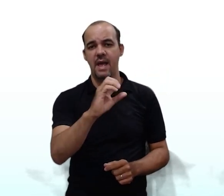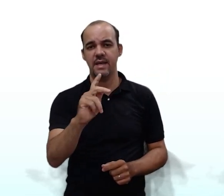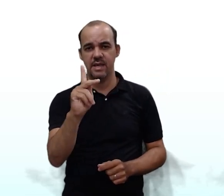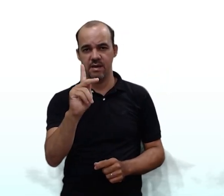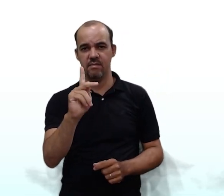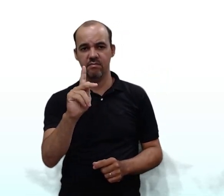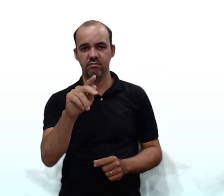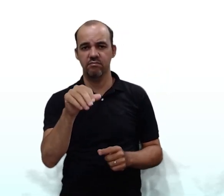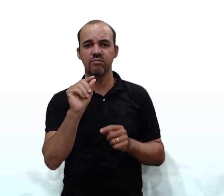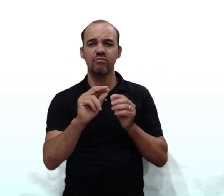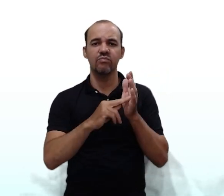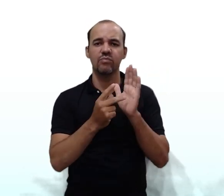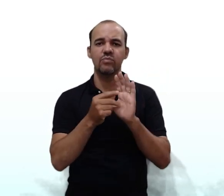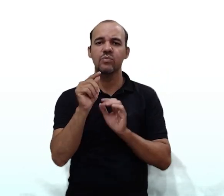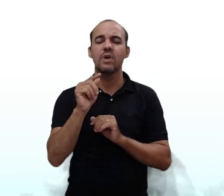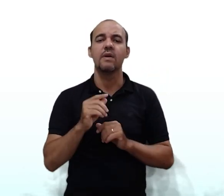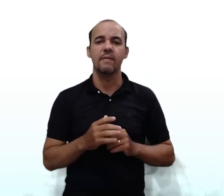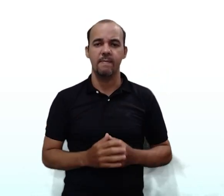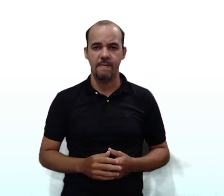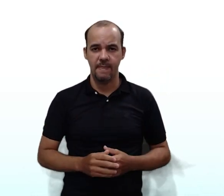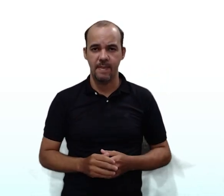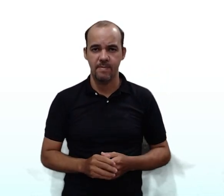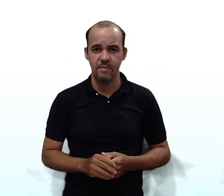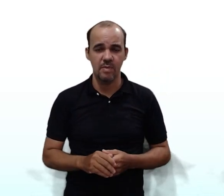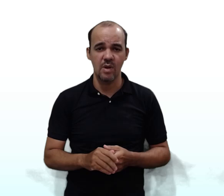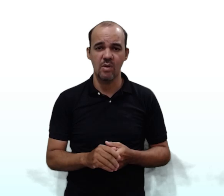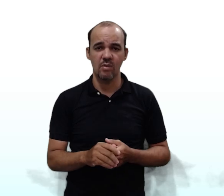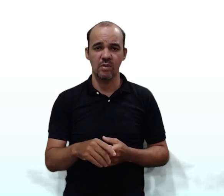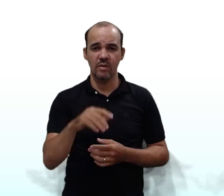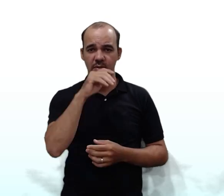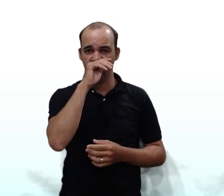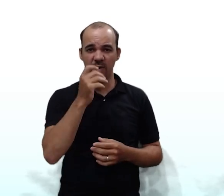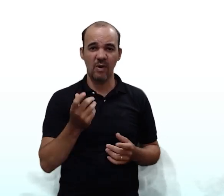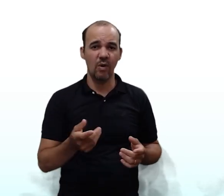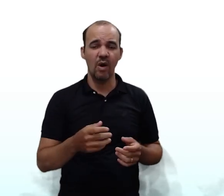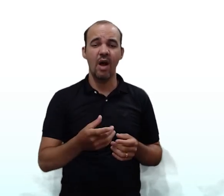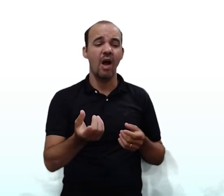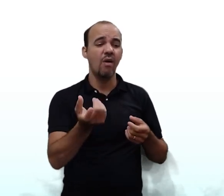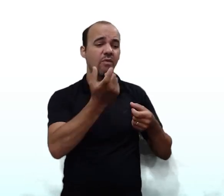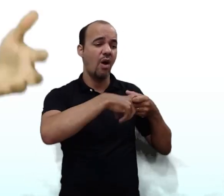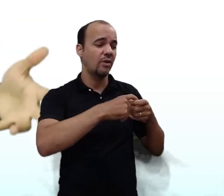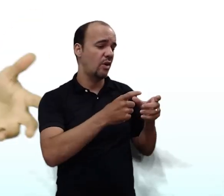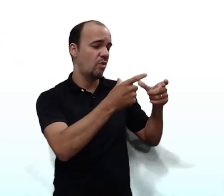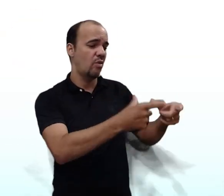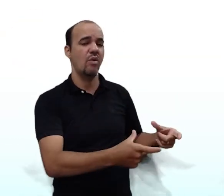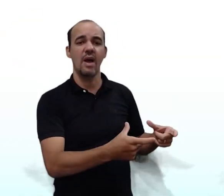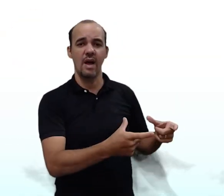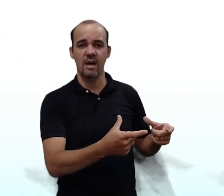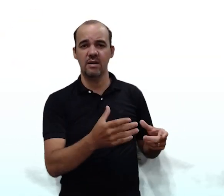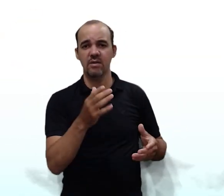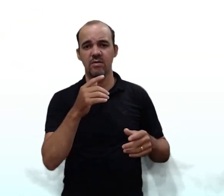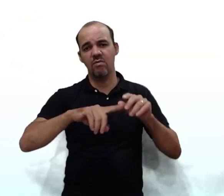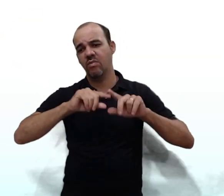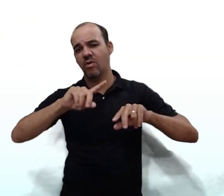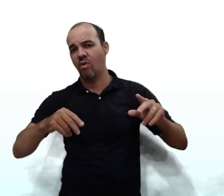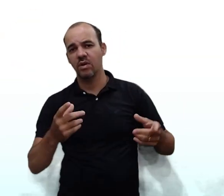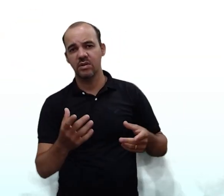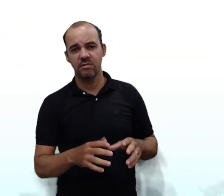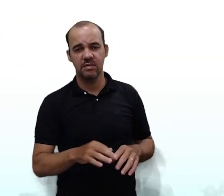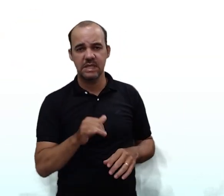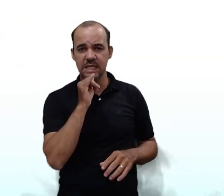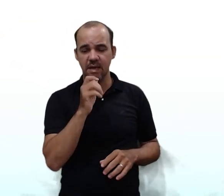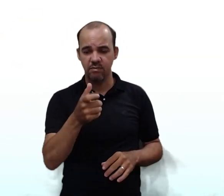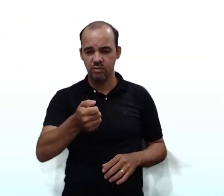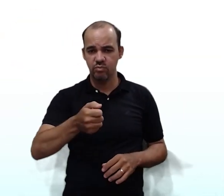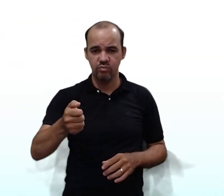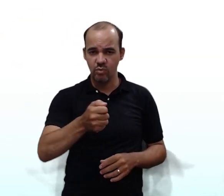return something to its original place. Ou seja, colocar alguma coisa de volta no seu local de origem. Então, por exemplo, esse